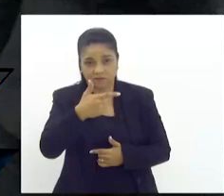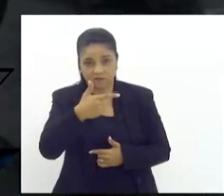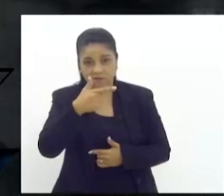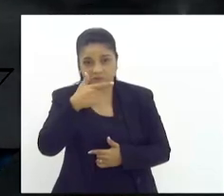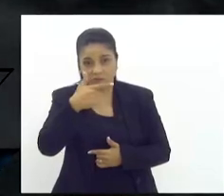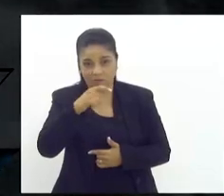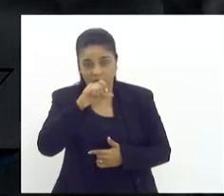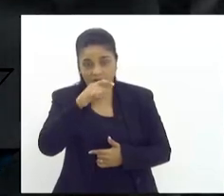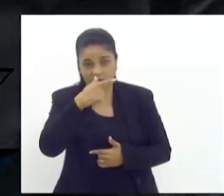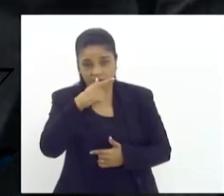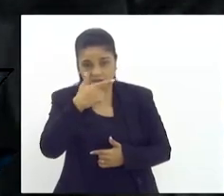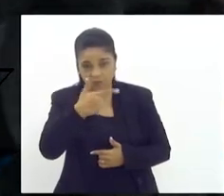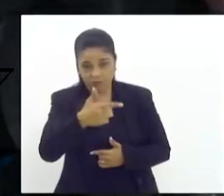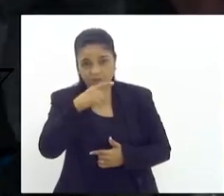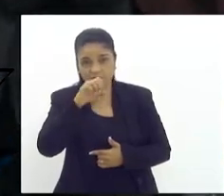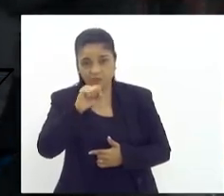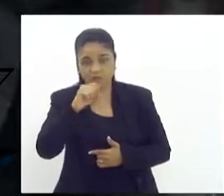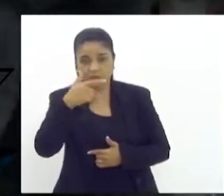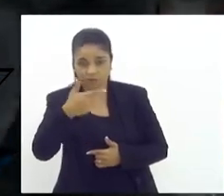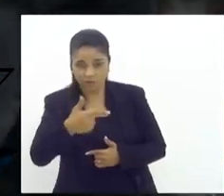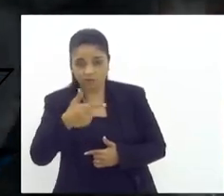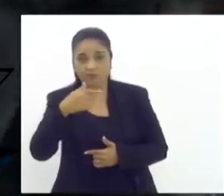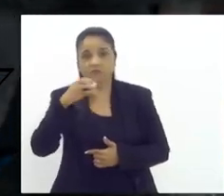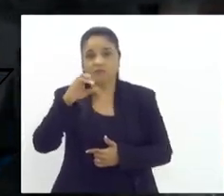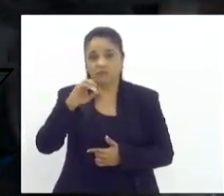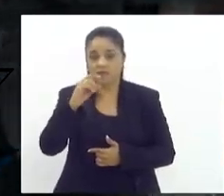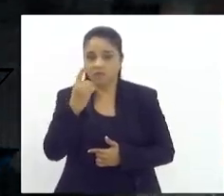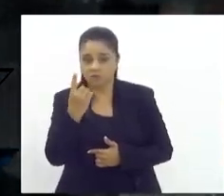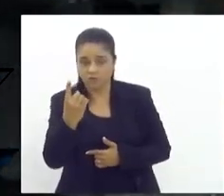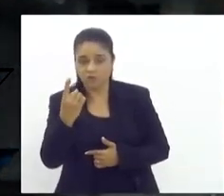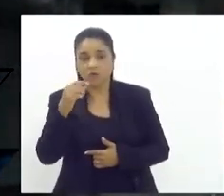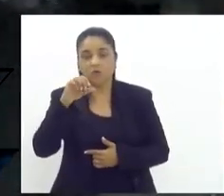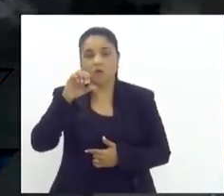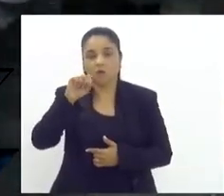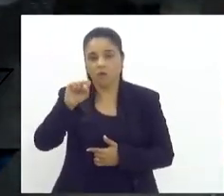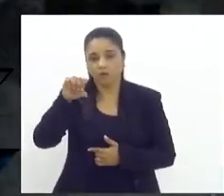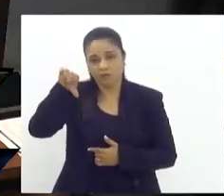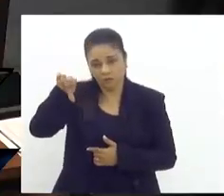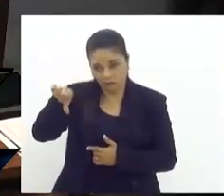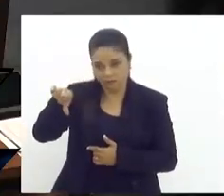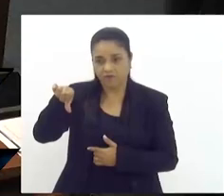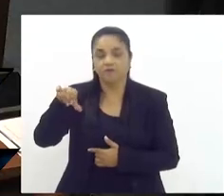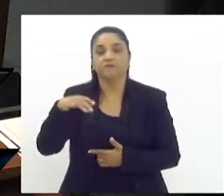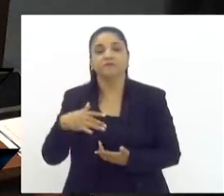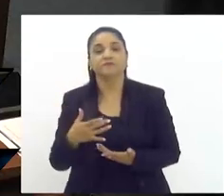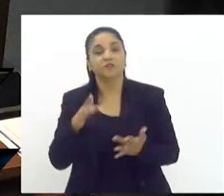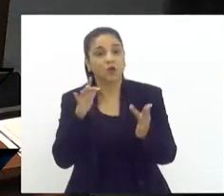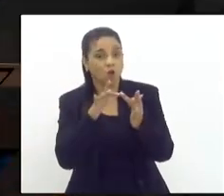1 19 é pela vida das nossas mulheres muito obrigada senhor presidente Presidente